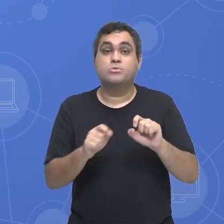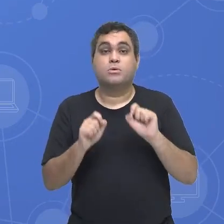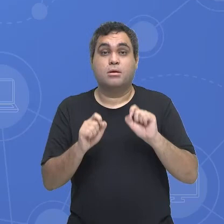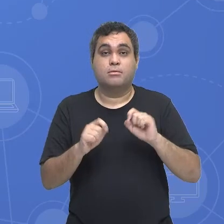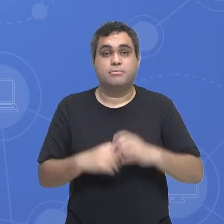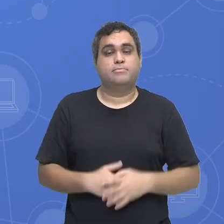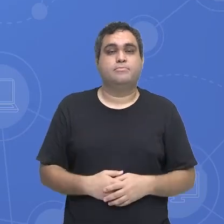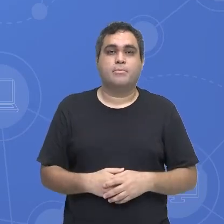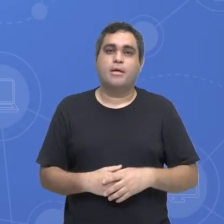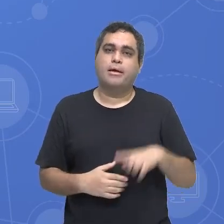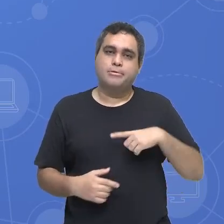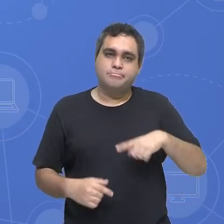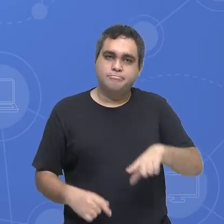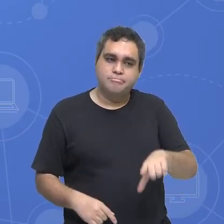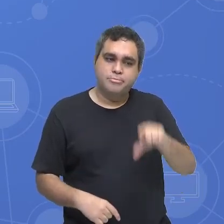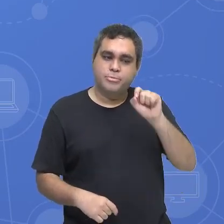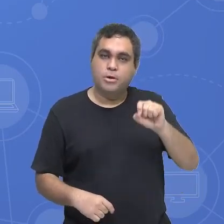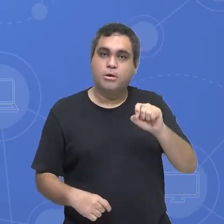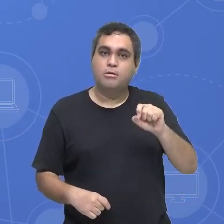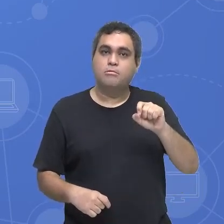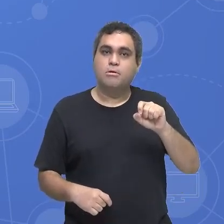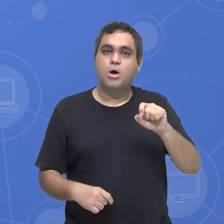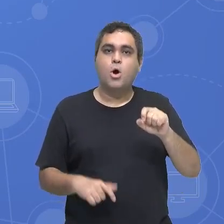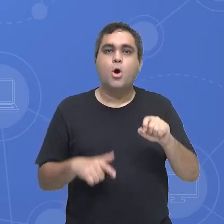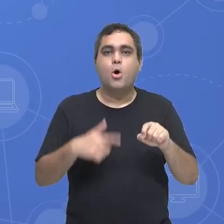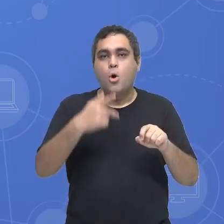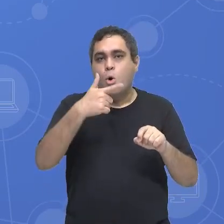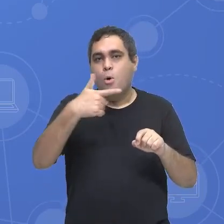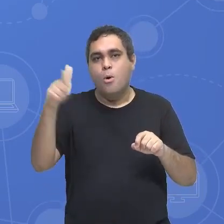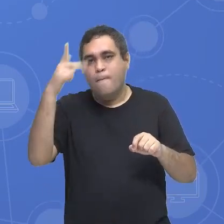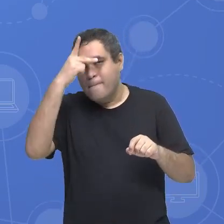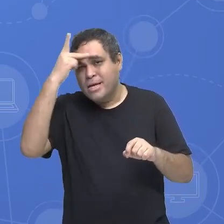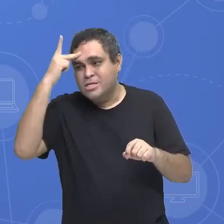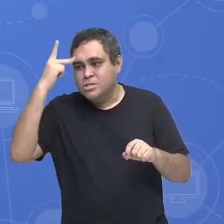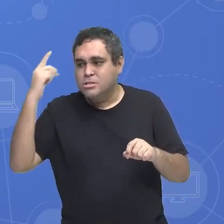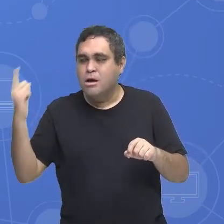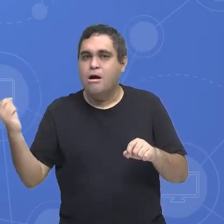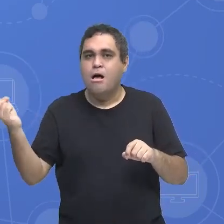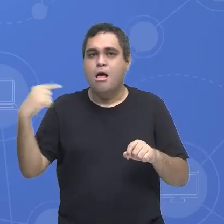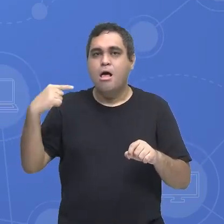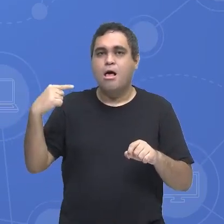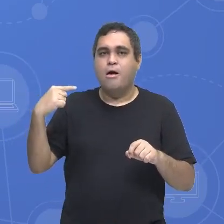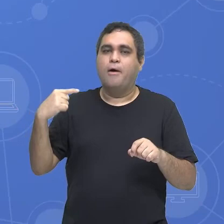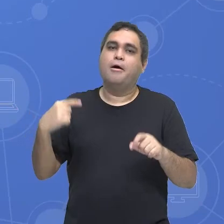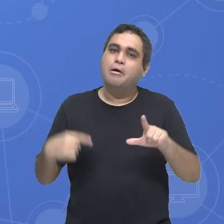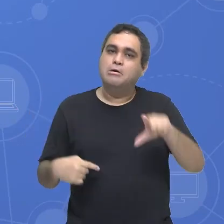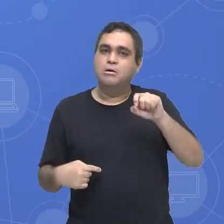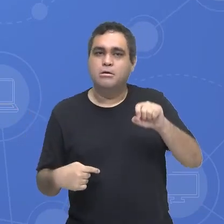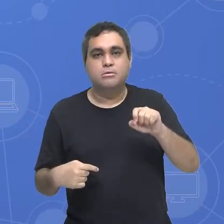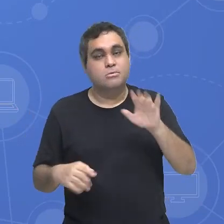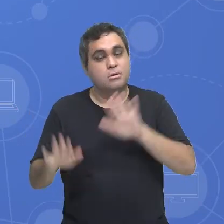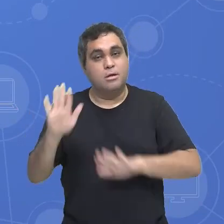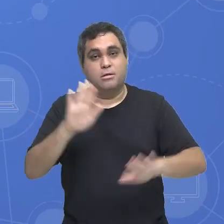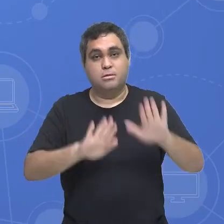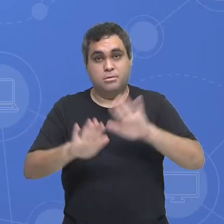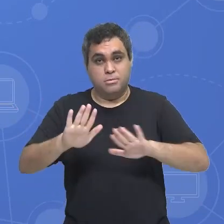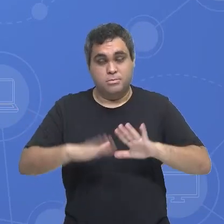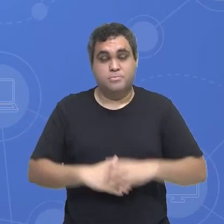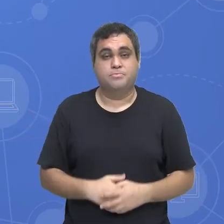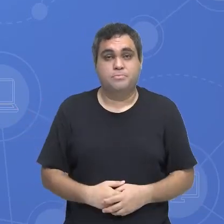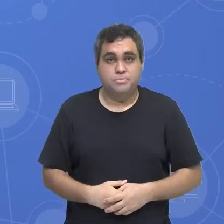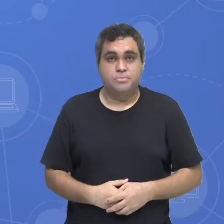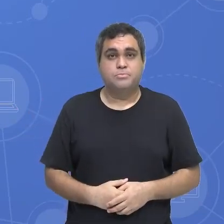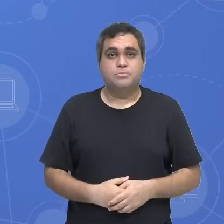Porque as minhas escolhas são feitas por outras pessoas, né? Então temos que tomar muito cuidado com isso